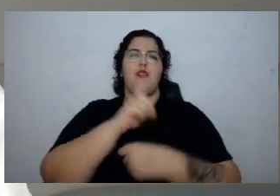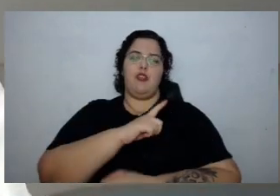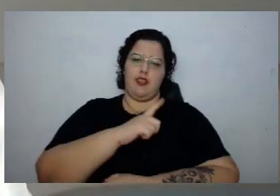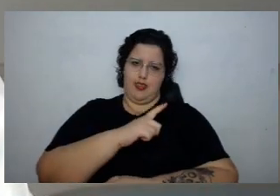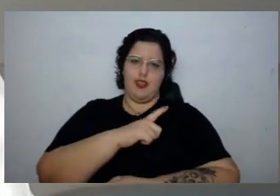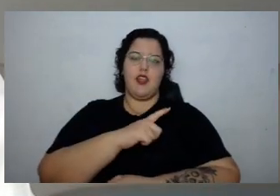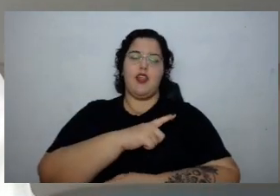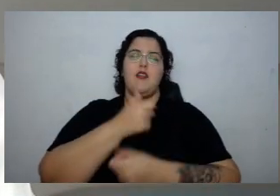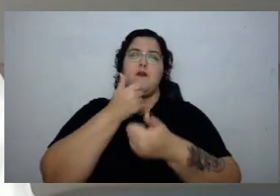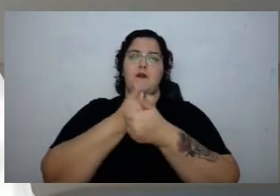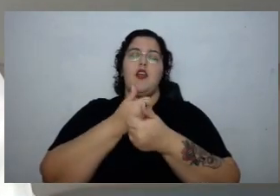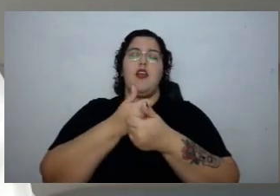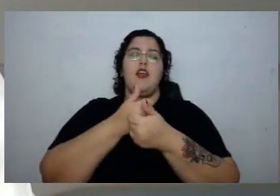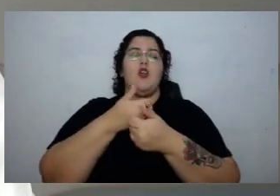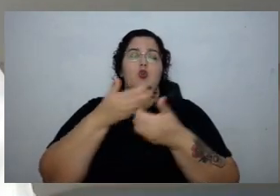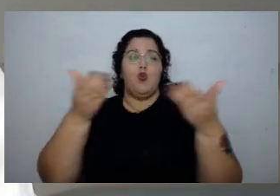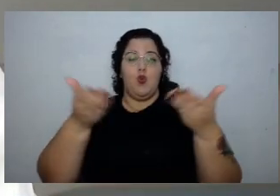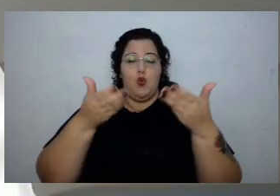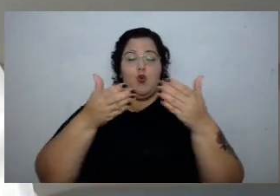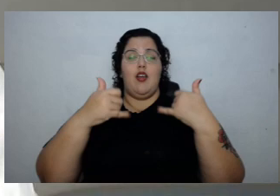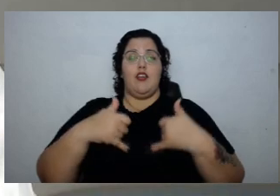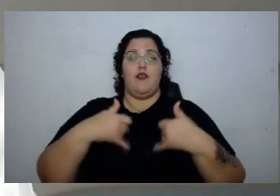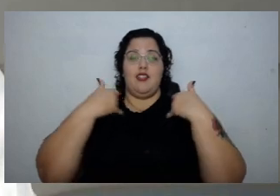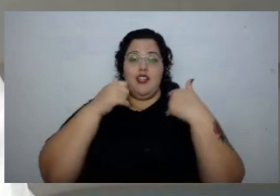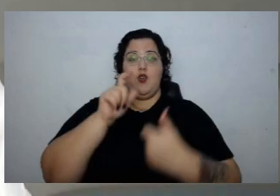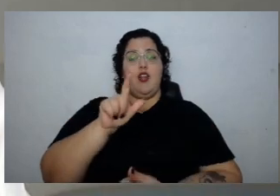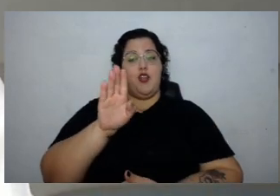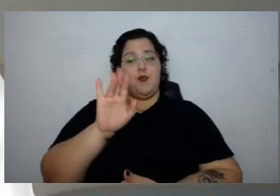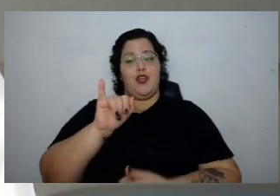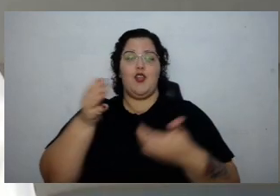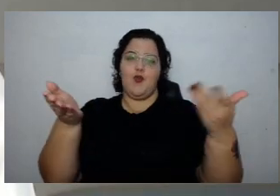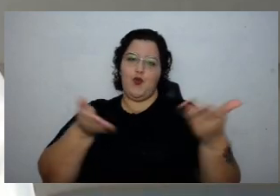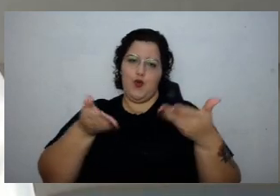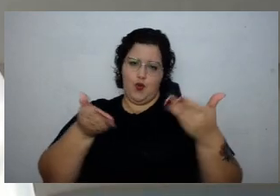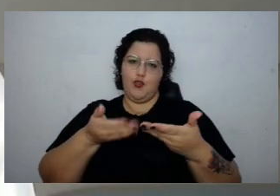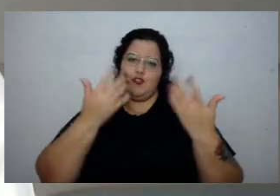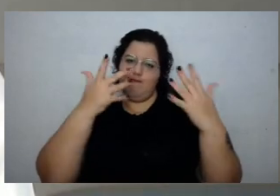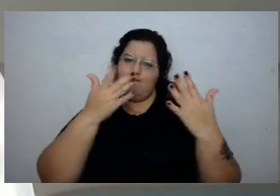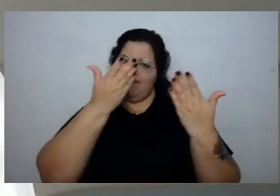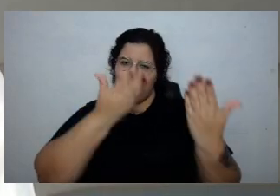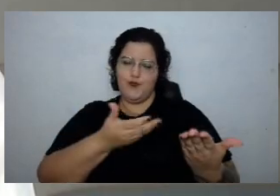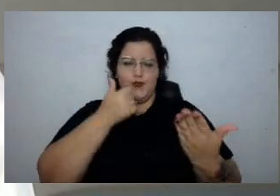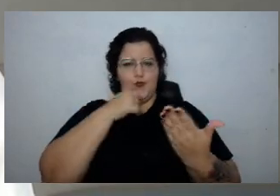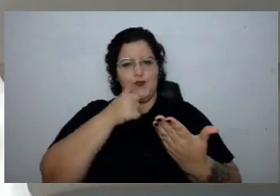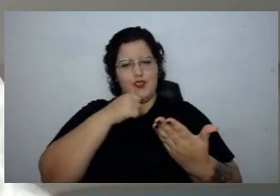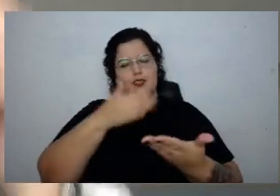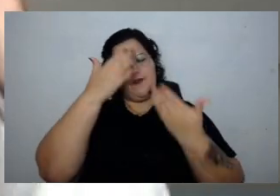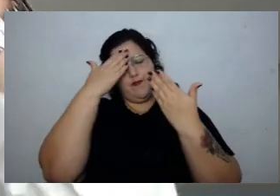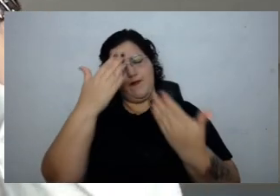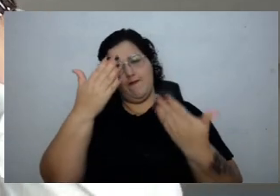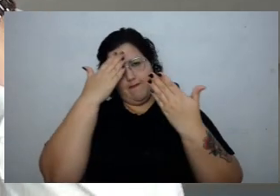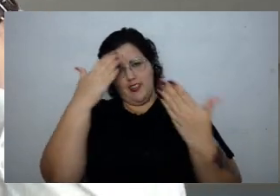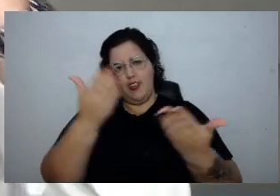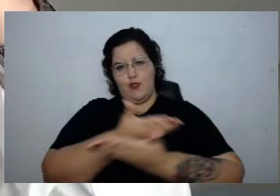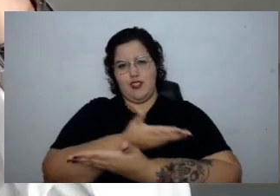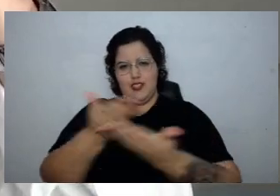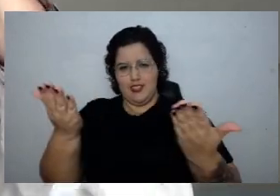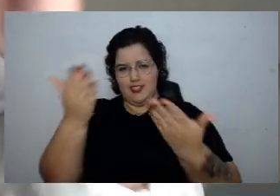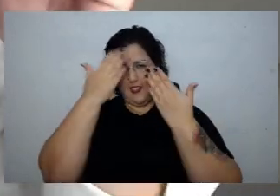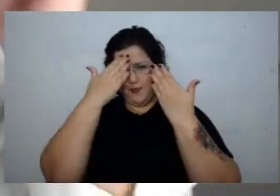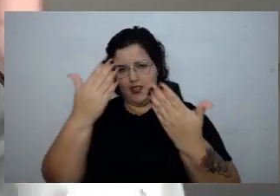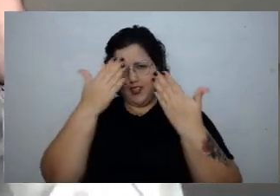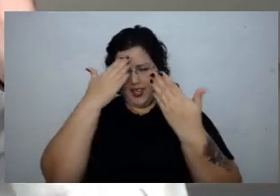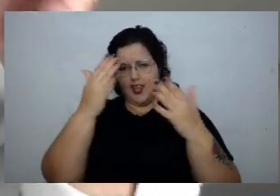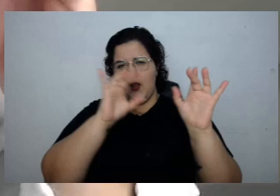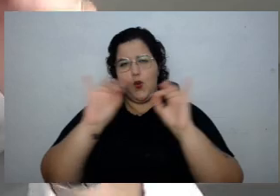aí o aniversário da LBI, esse presente, trazer a entrevista com a secretária Ana Paula Feminella. Muitíssimo obrigado a todos